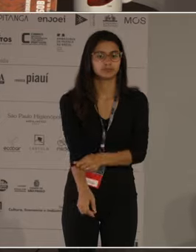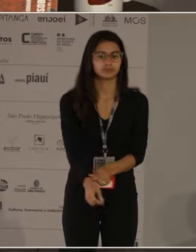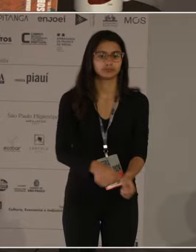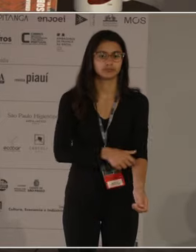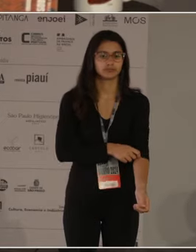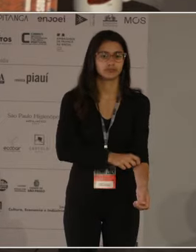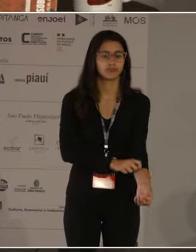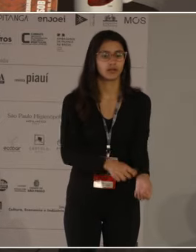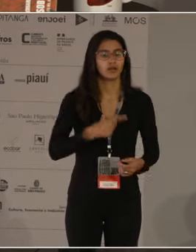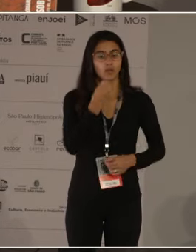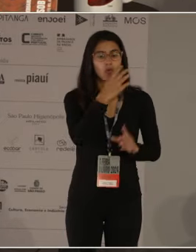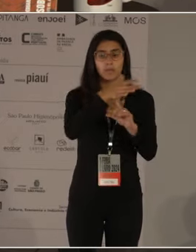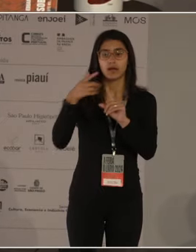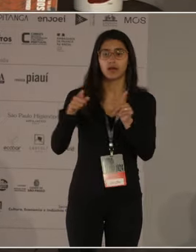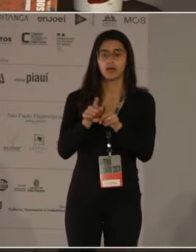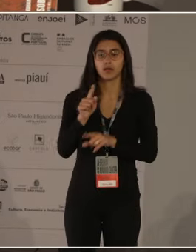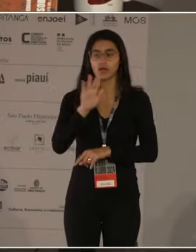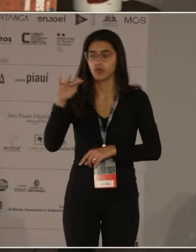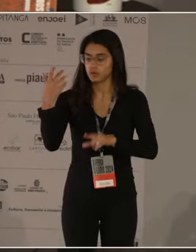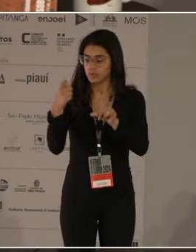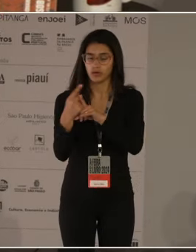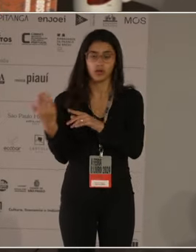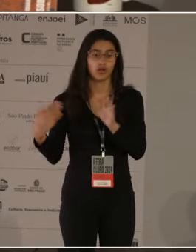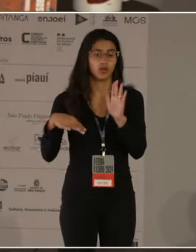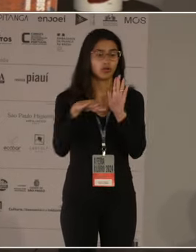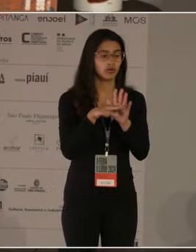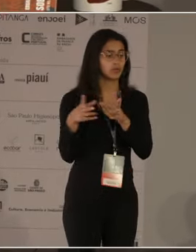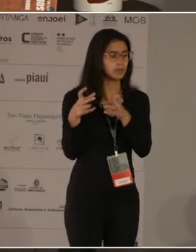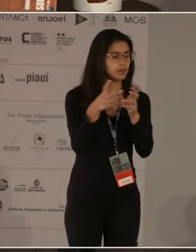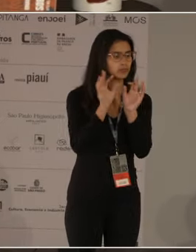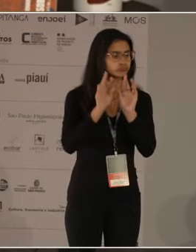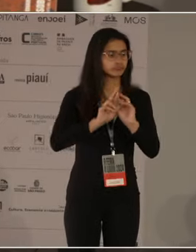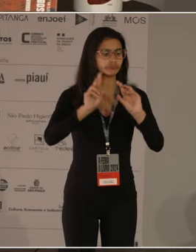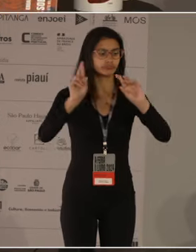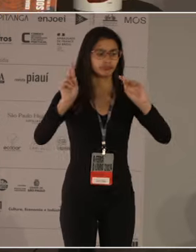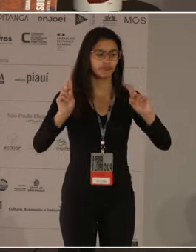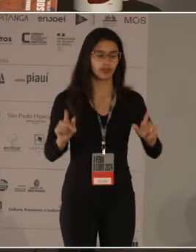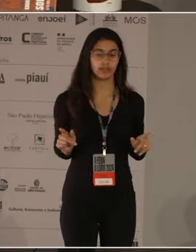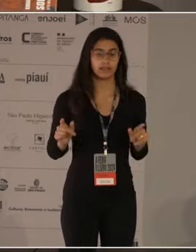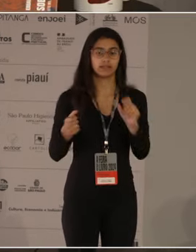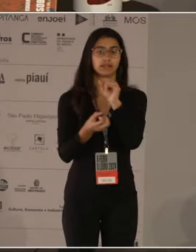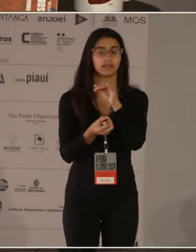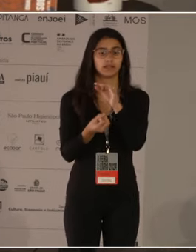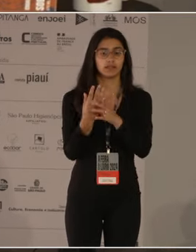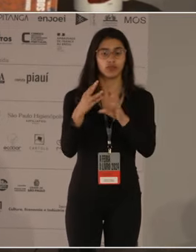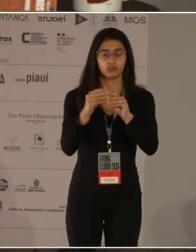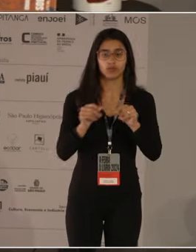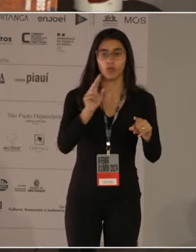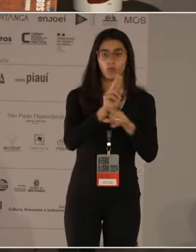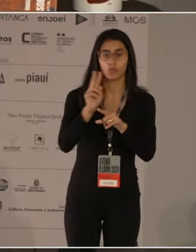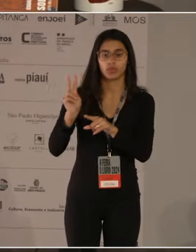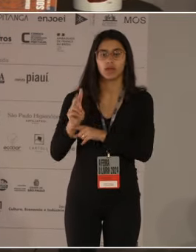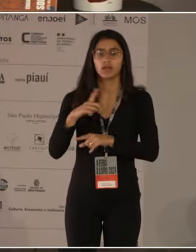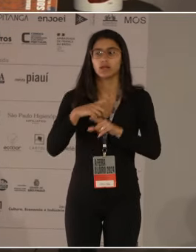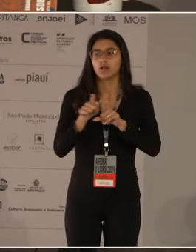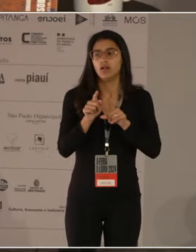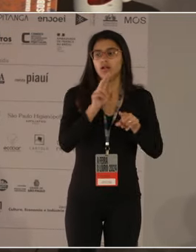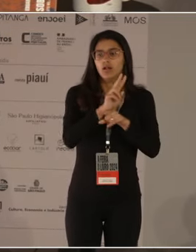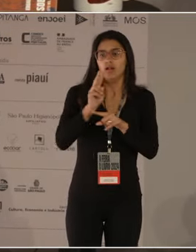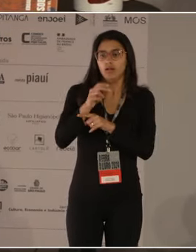dos parques, né? Quando ela vai para lá, ela vem com uma perspectiva sobre a criação de terras protegidas, unidades de